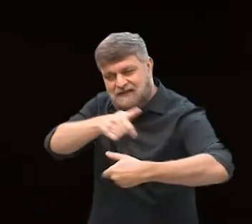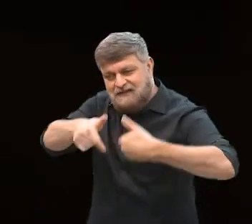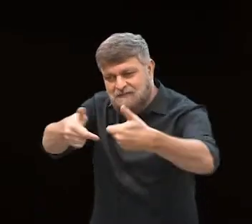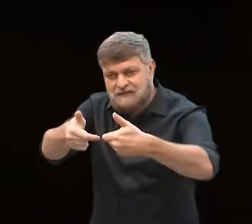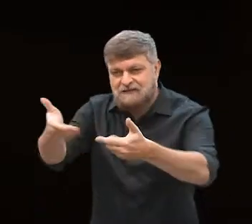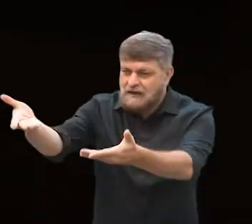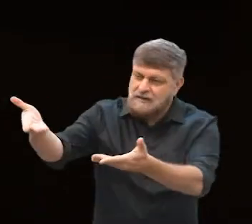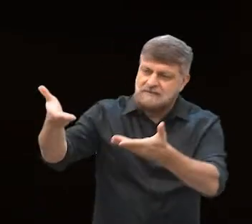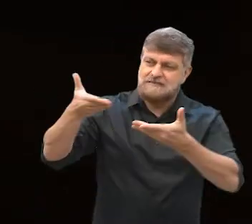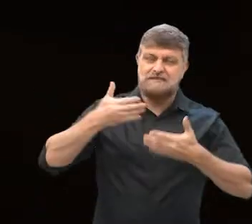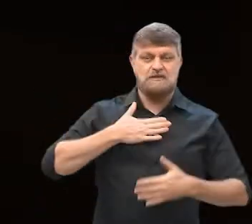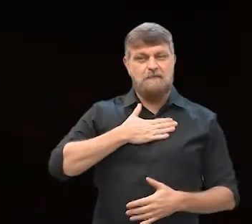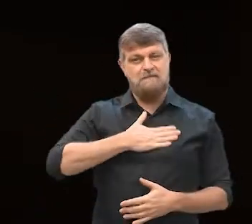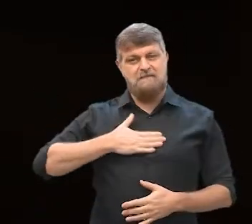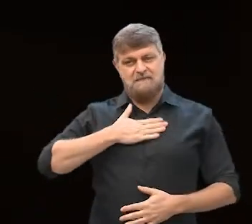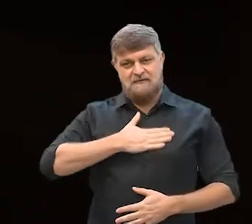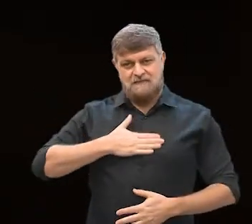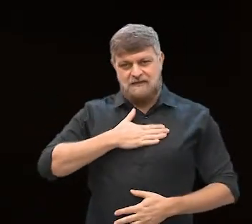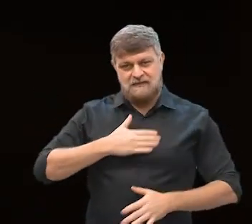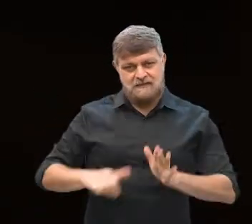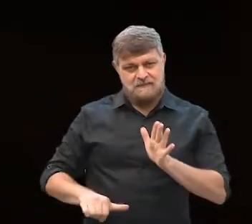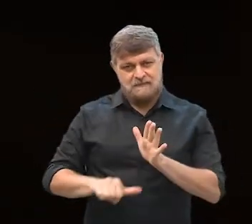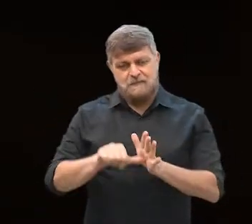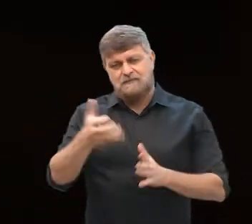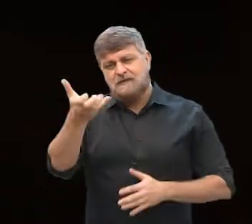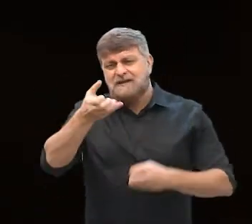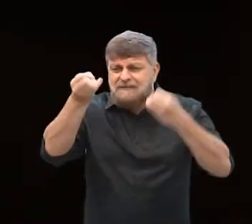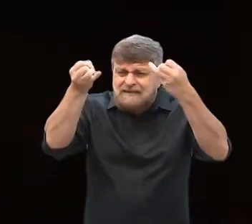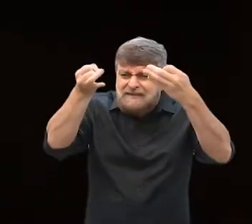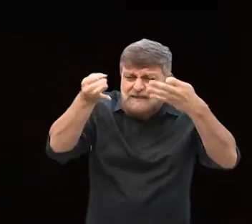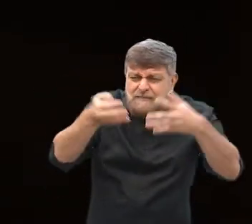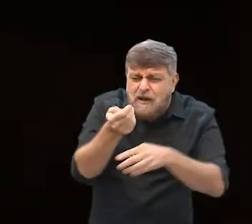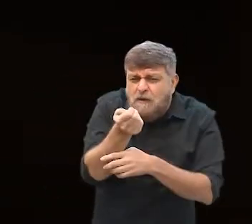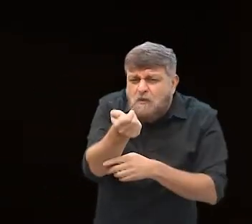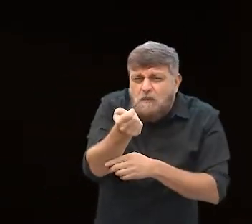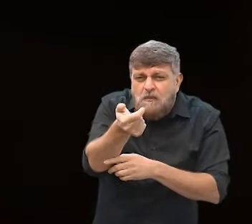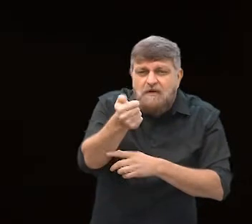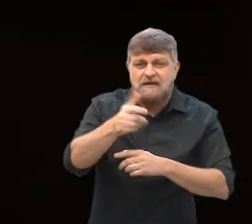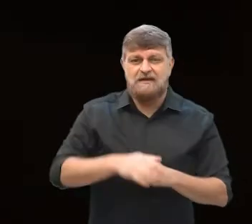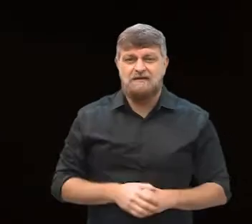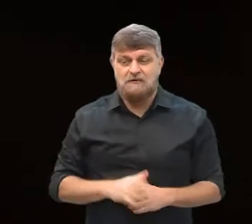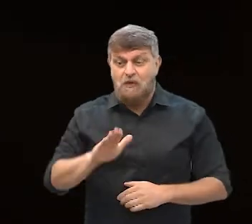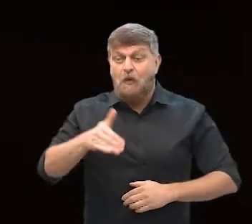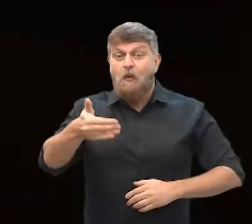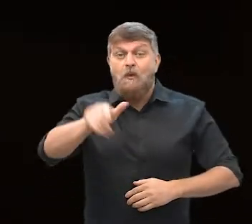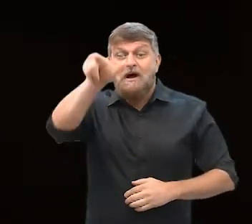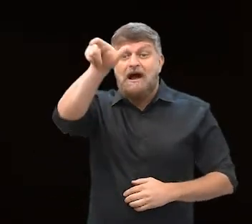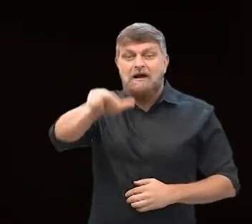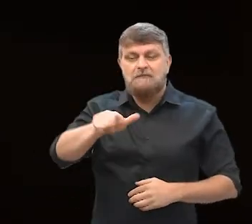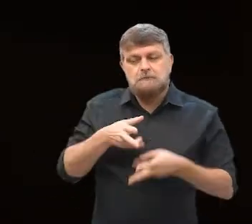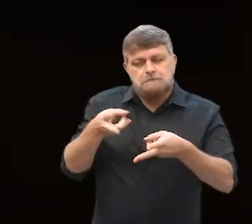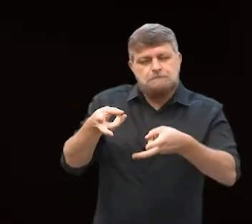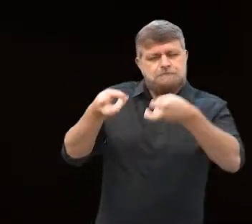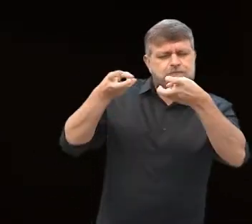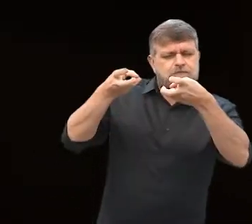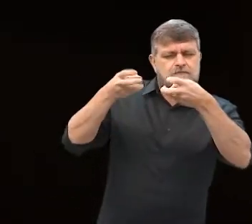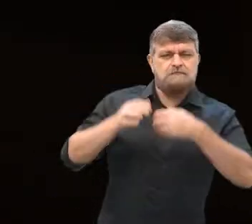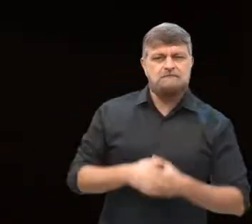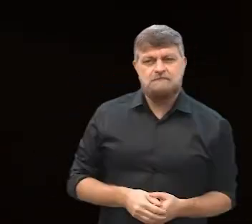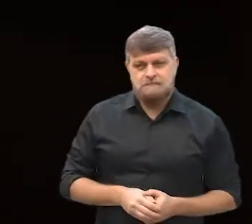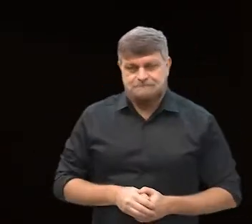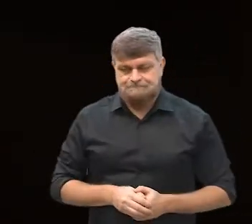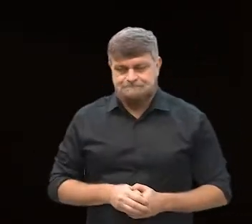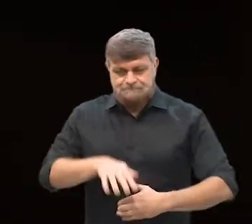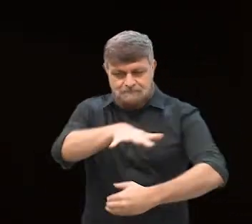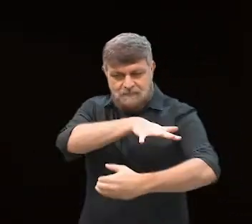seja bem-vinda. Primeiro, eu gostaria que você me falasse um pouquinho sobre essa questão. Quando a pessoa percebe que